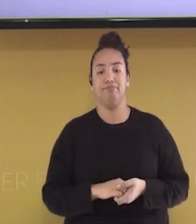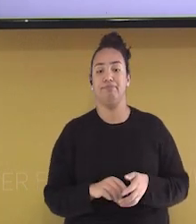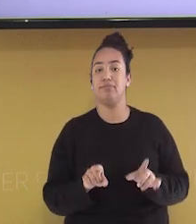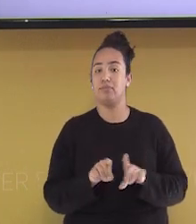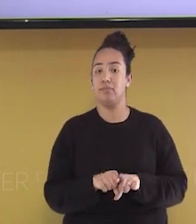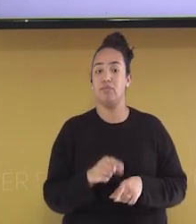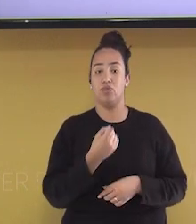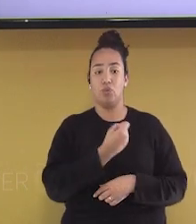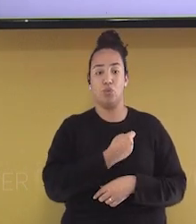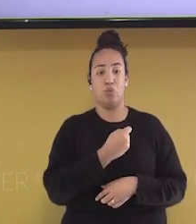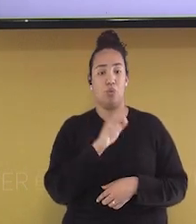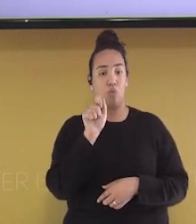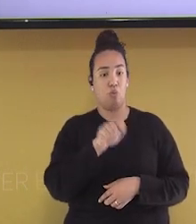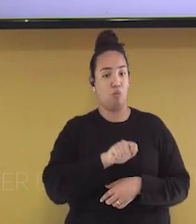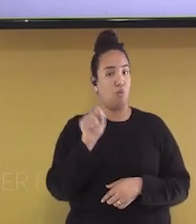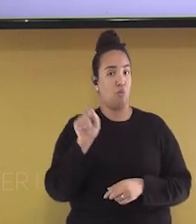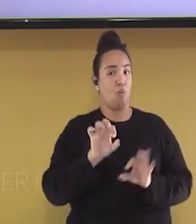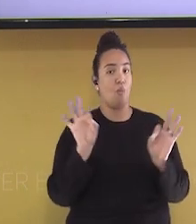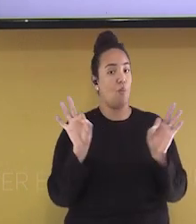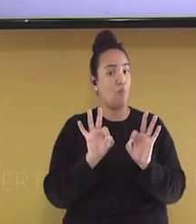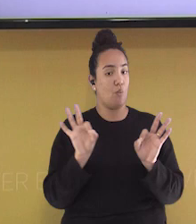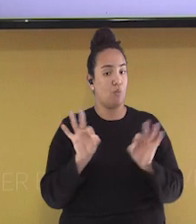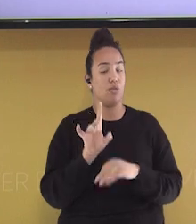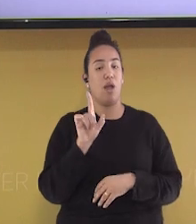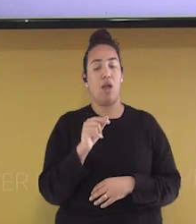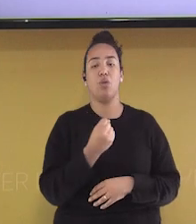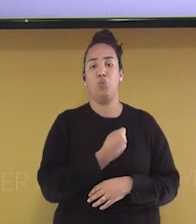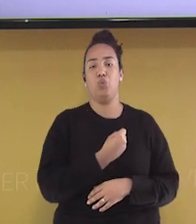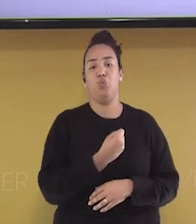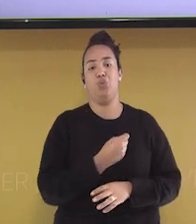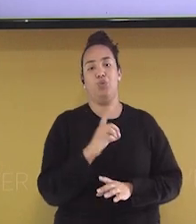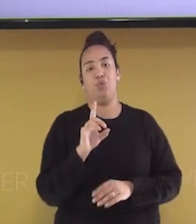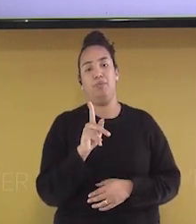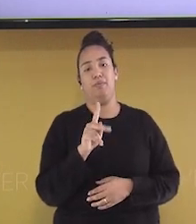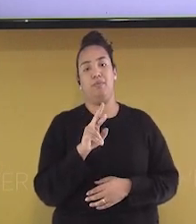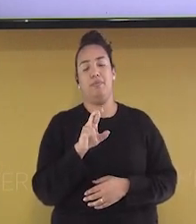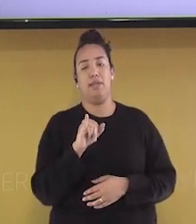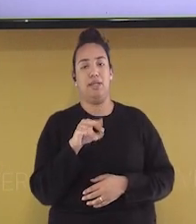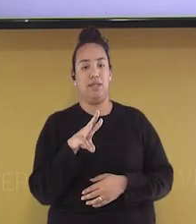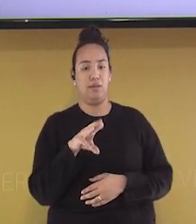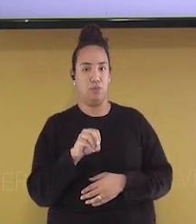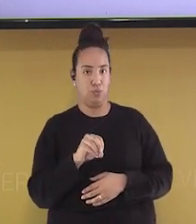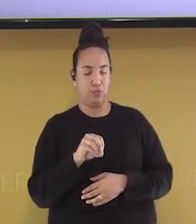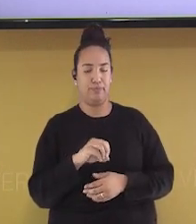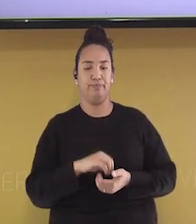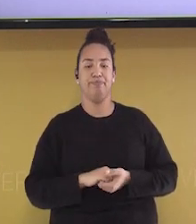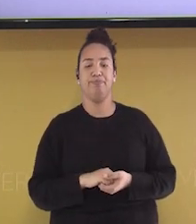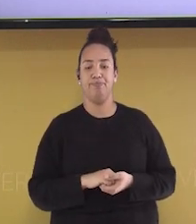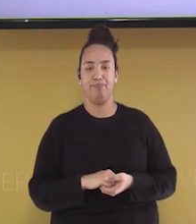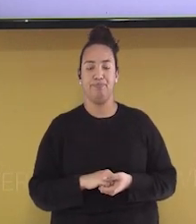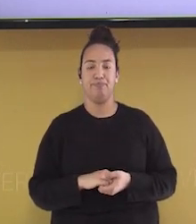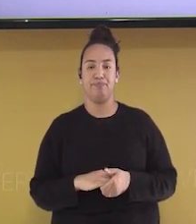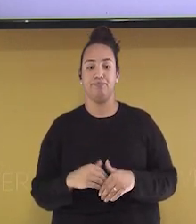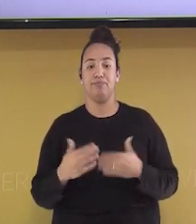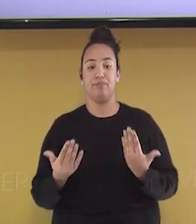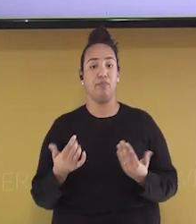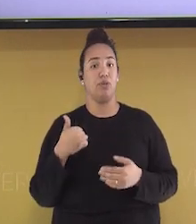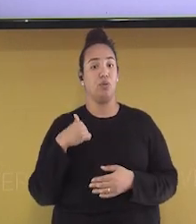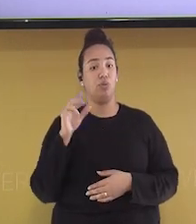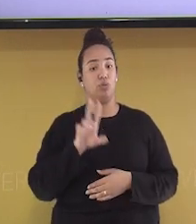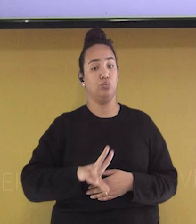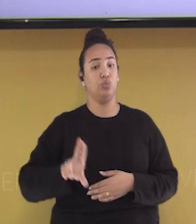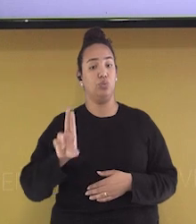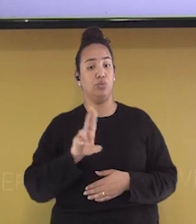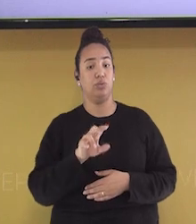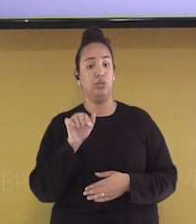daquele intervalo. Aqui utilizamos o intervalo de 1 ao 20. E os números